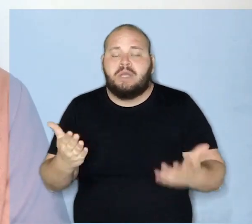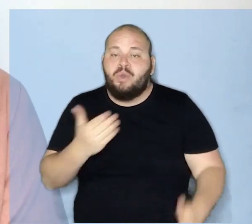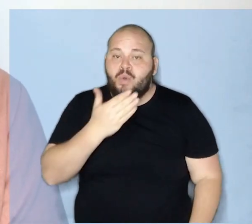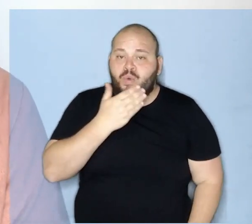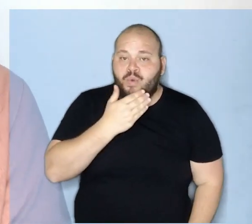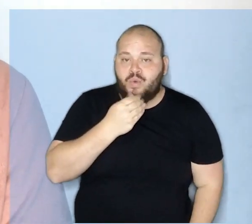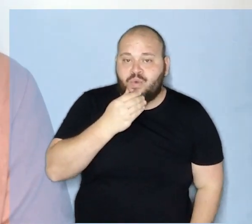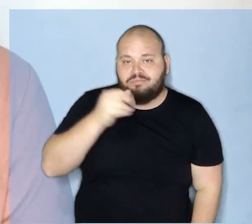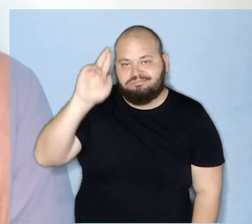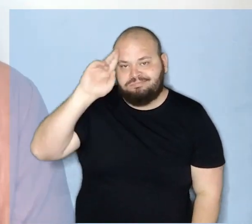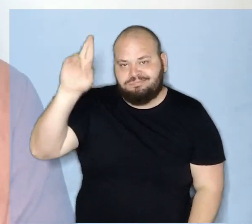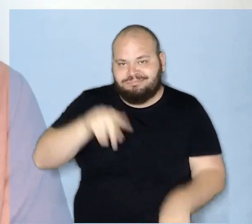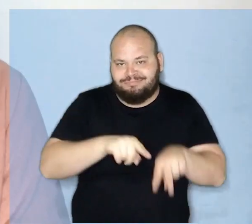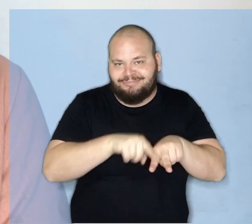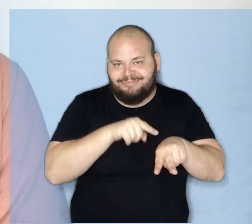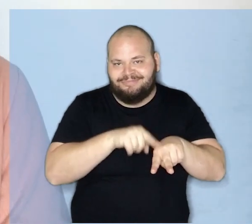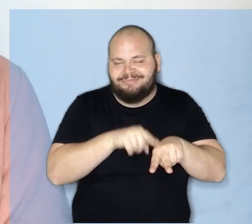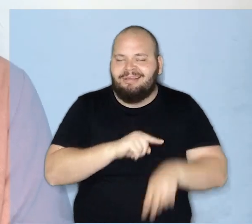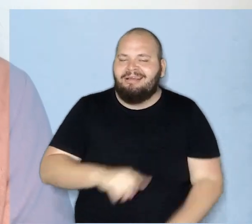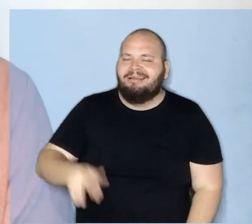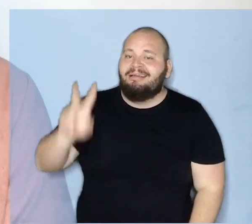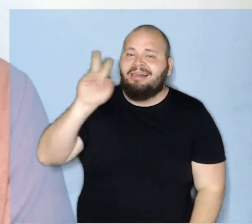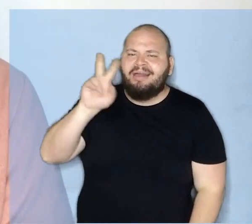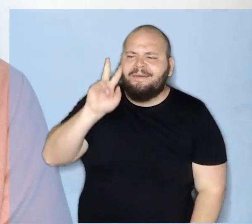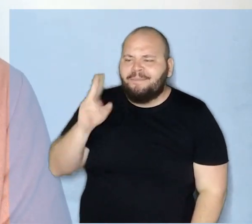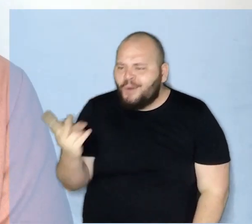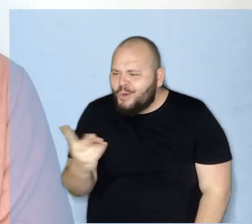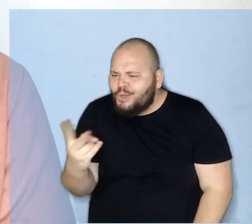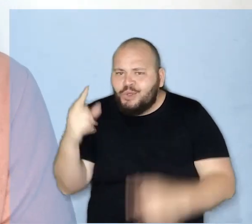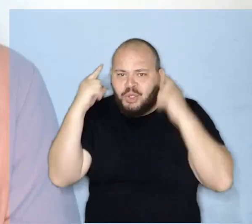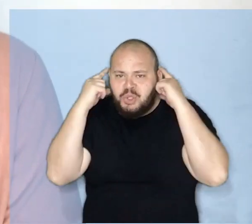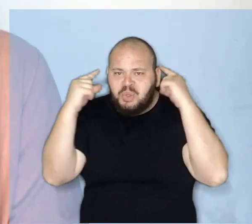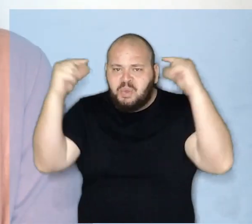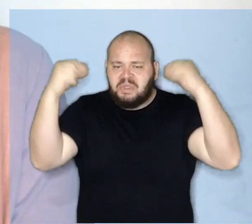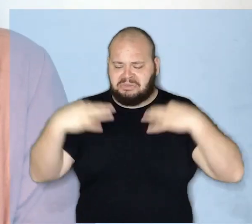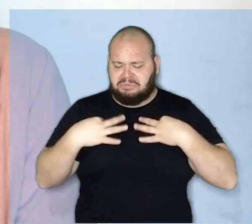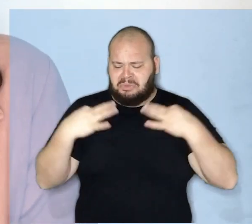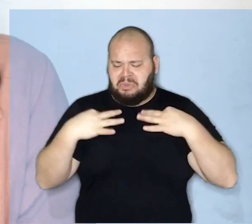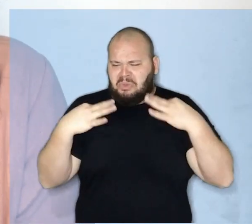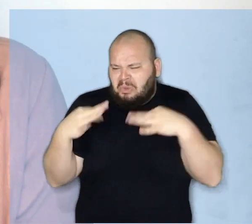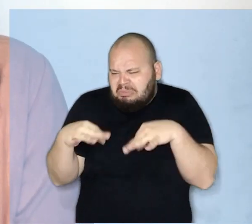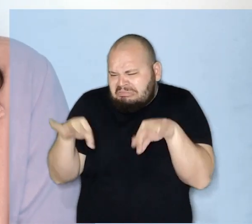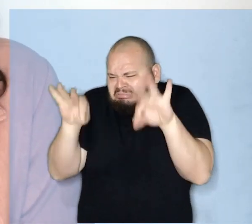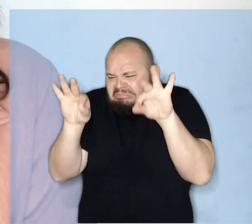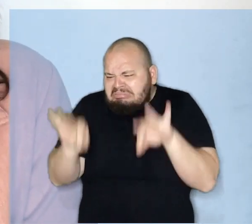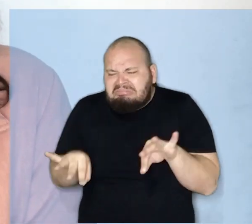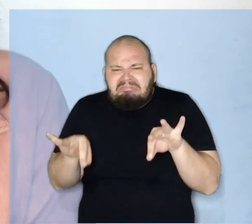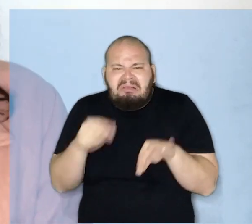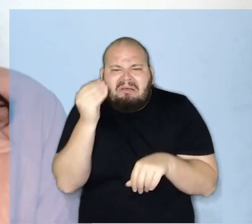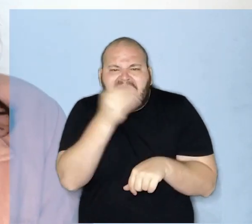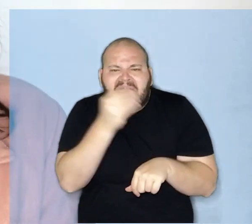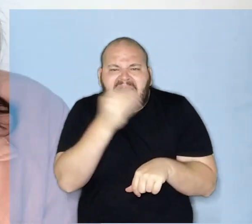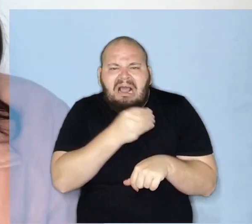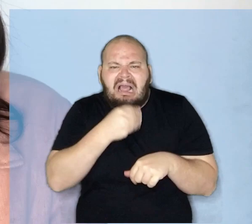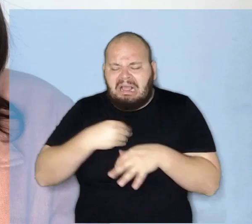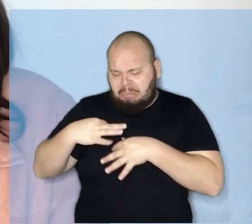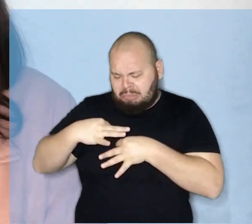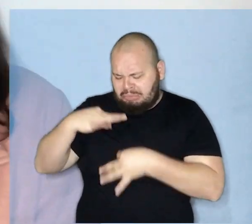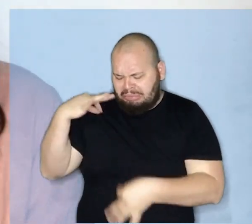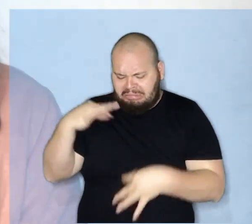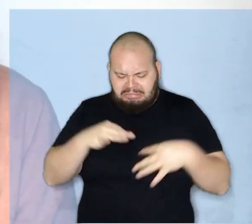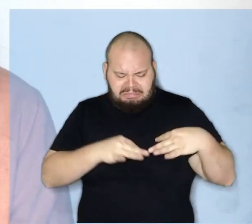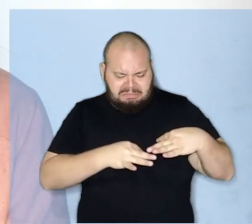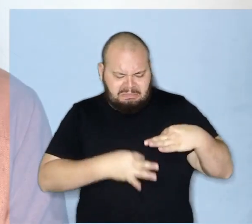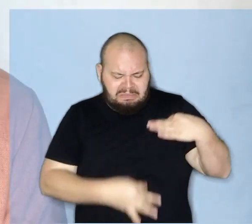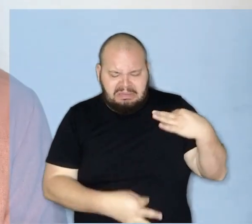eles estavam com umas roupas bem esfarrapadas e finas, e que talvez eles estivessem passando frio.